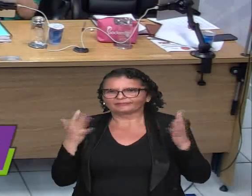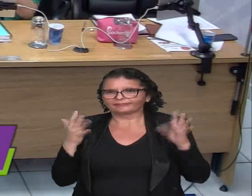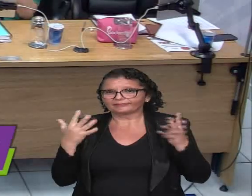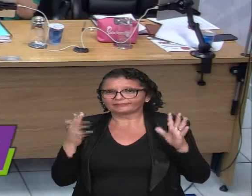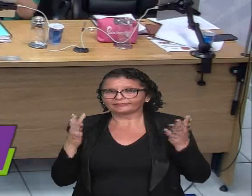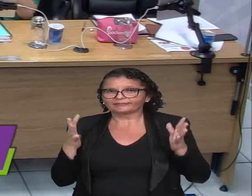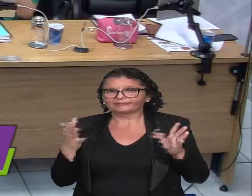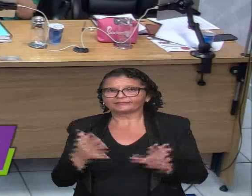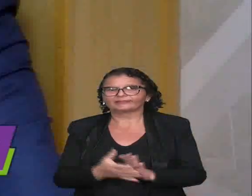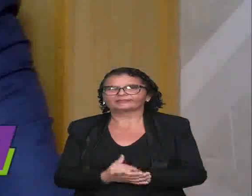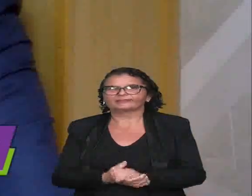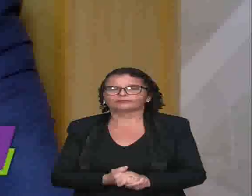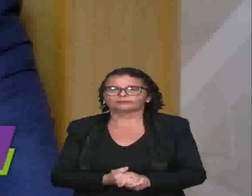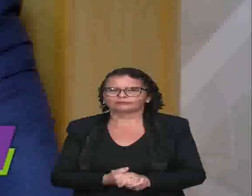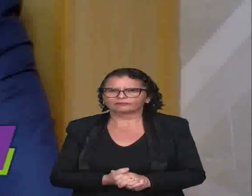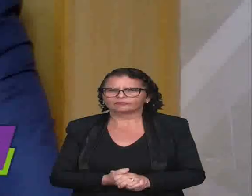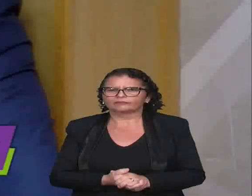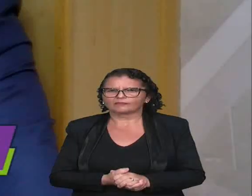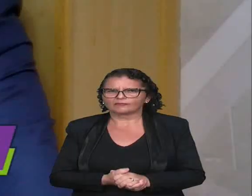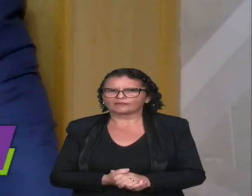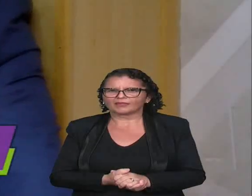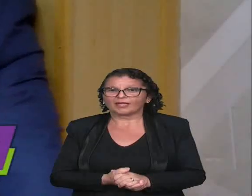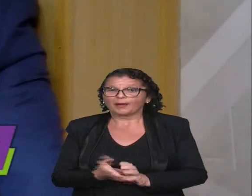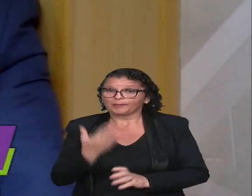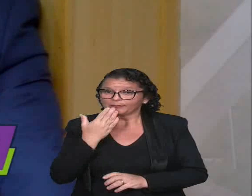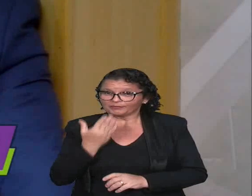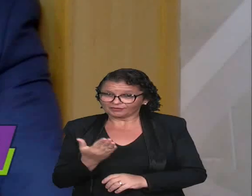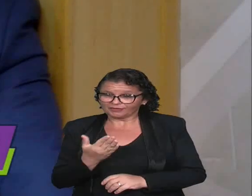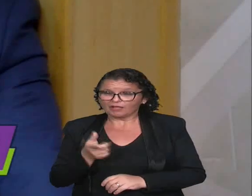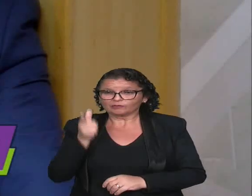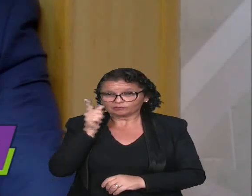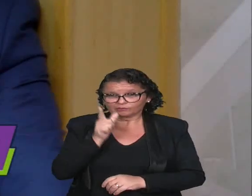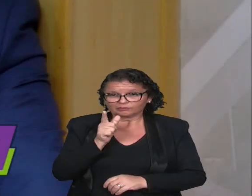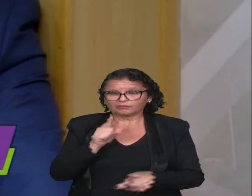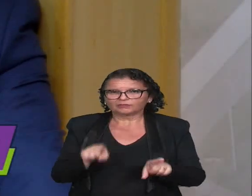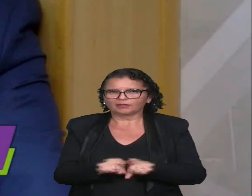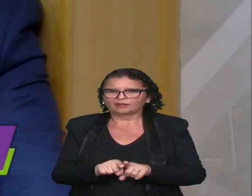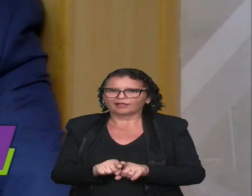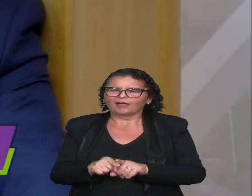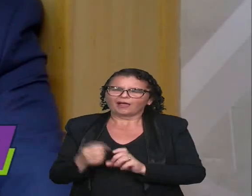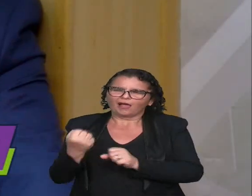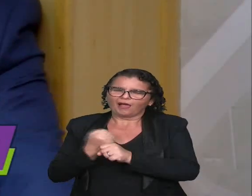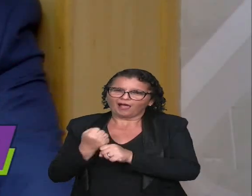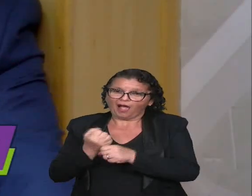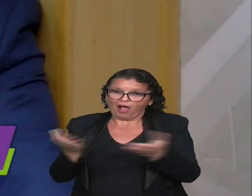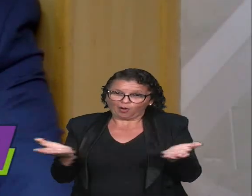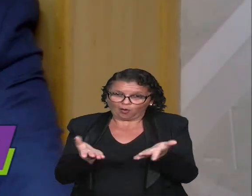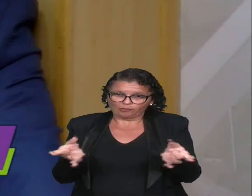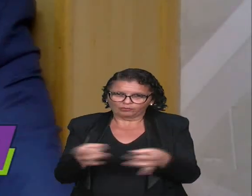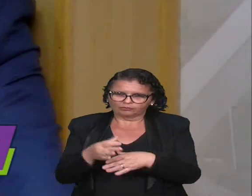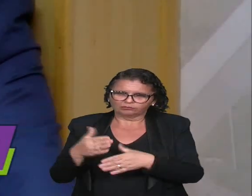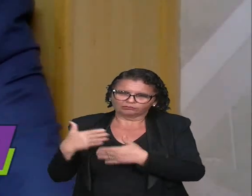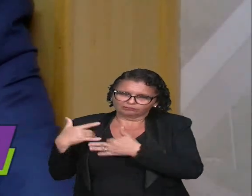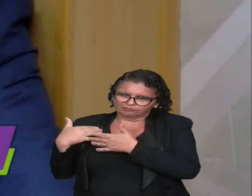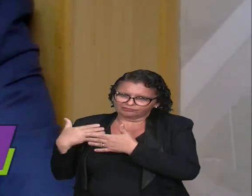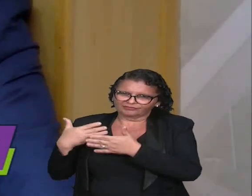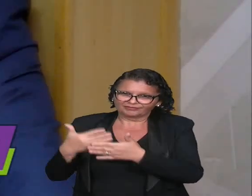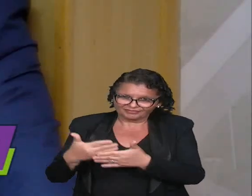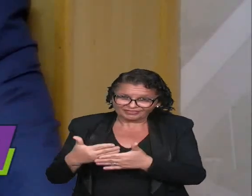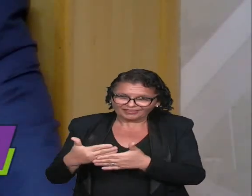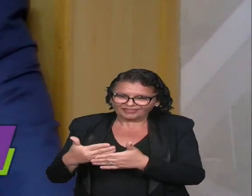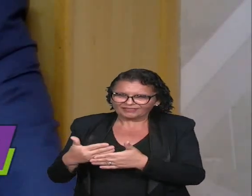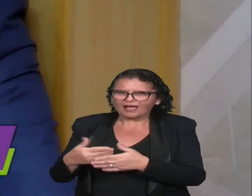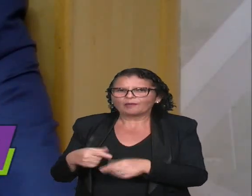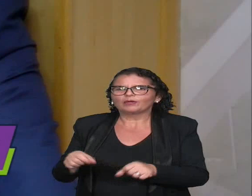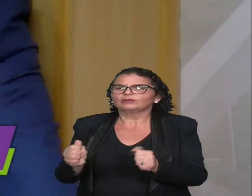Bombeiros eu falo que é um pleito que a gente tá conseguindo fechar agora mas é algo que ao longo desses dois mandatos mandato e